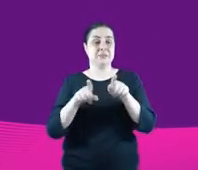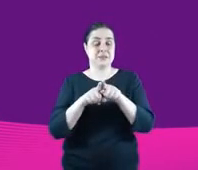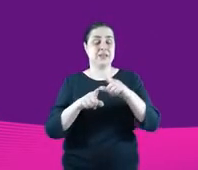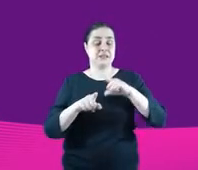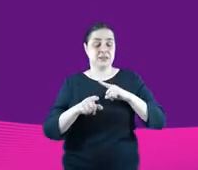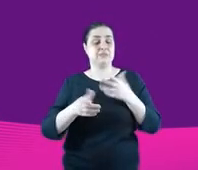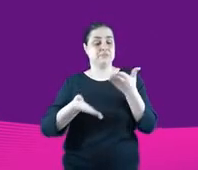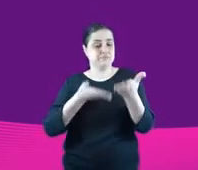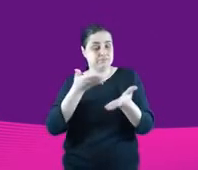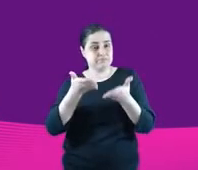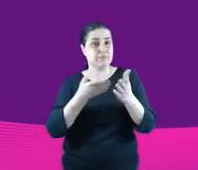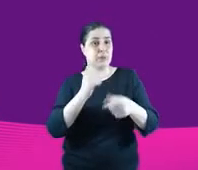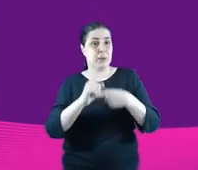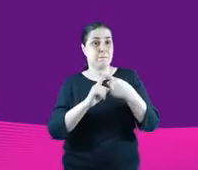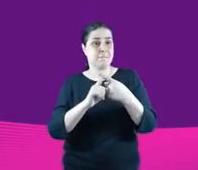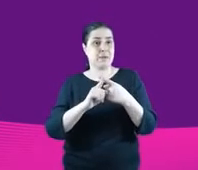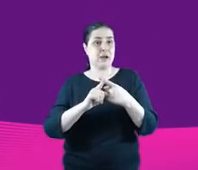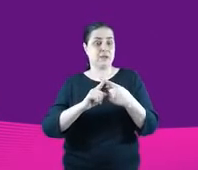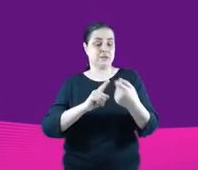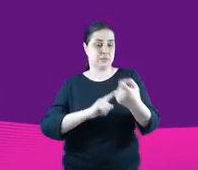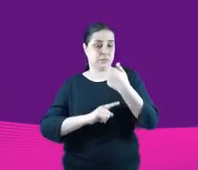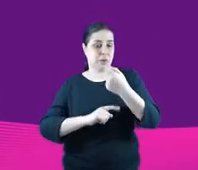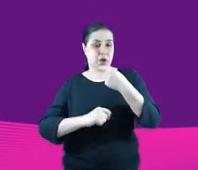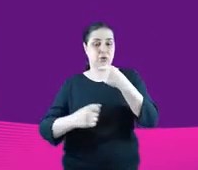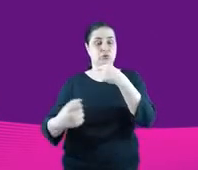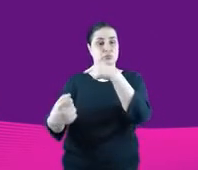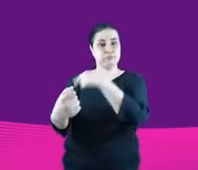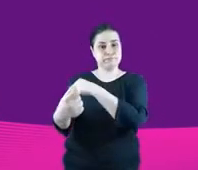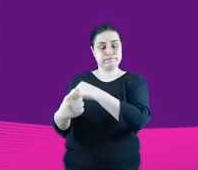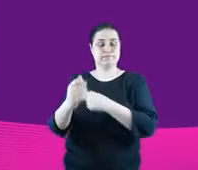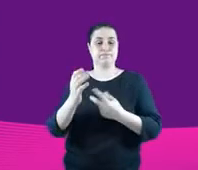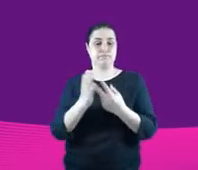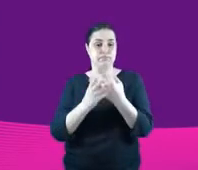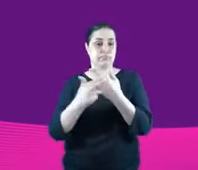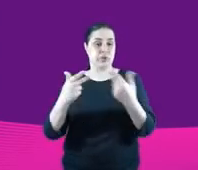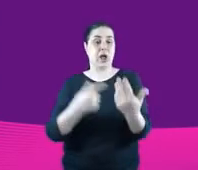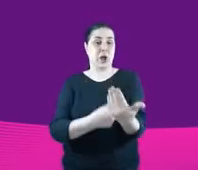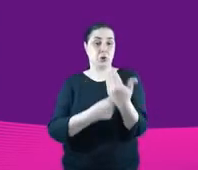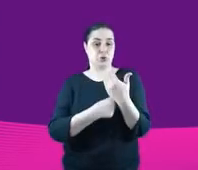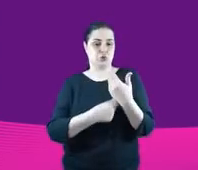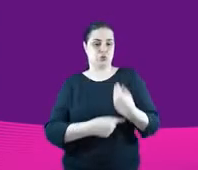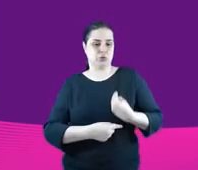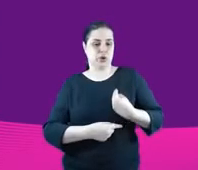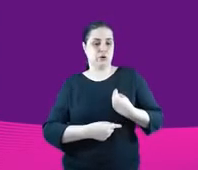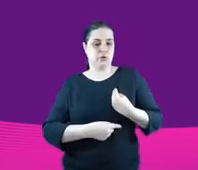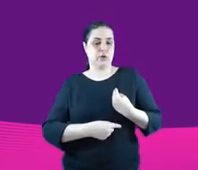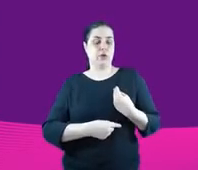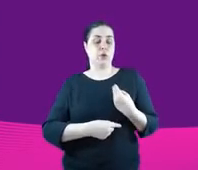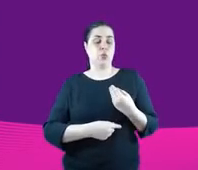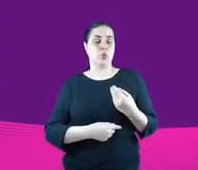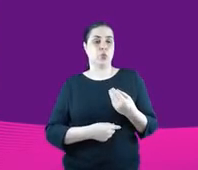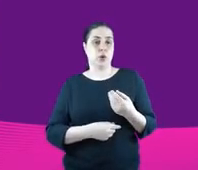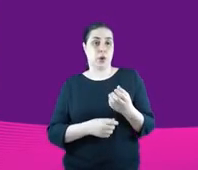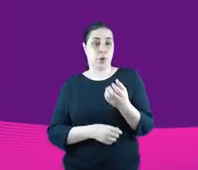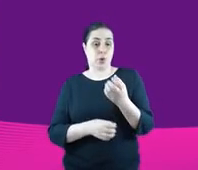então, do aumento da sobrevida e do envelhecimento da população, o número de sobreviventes vem aumentando.